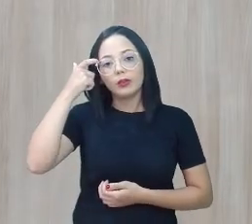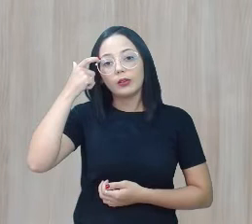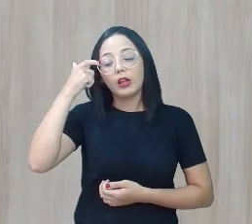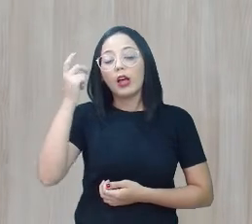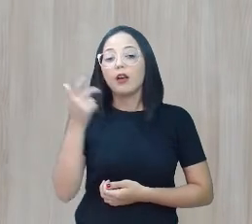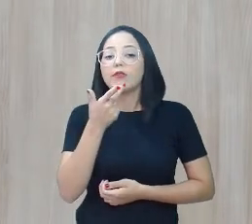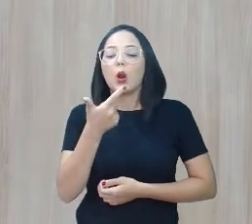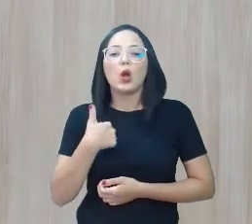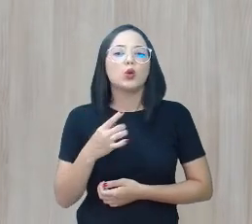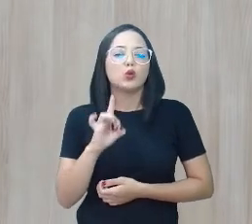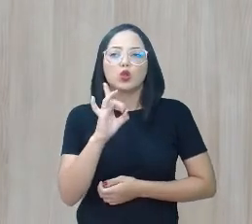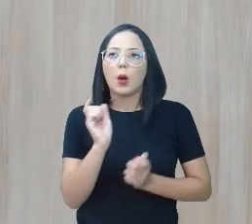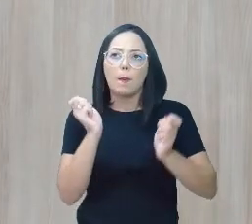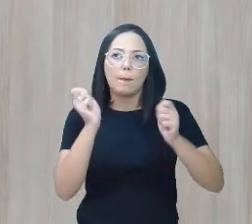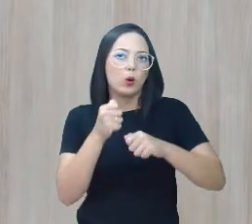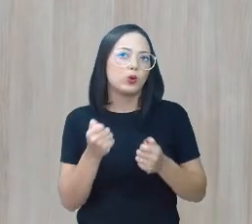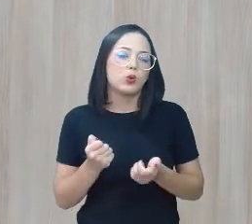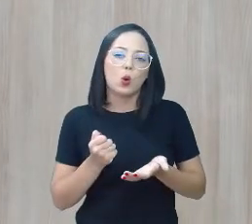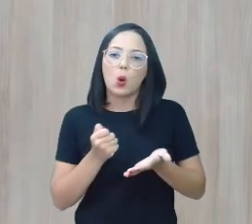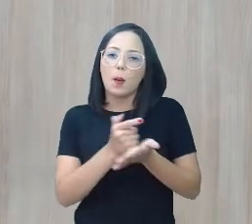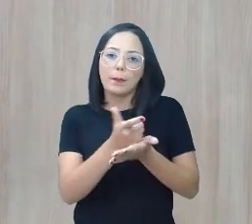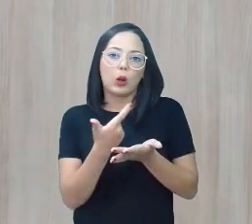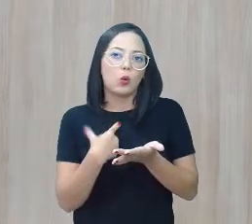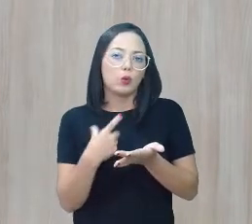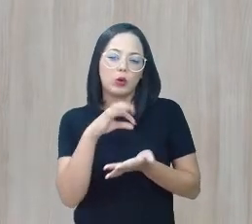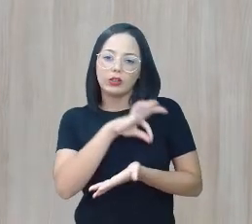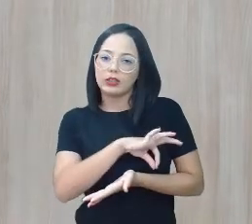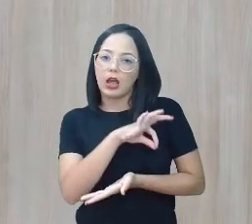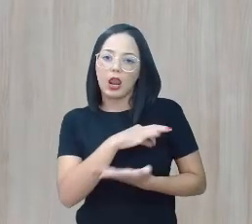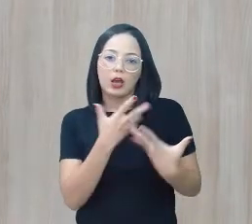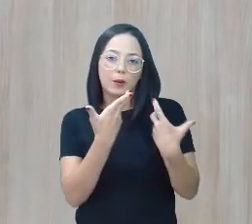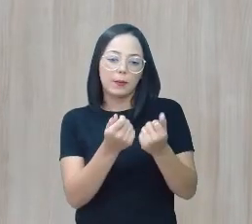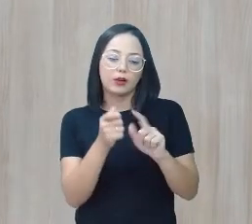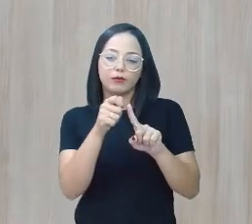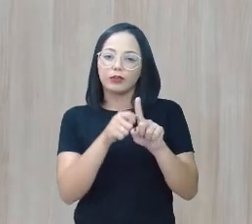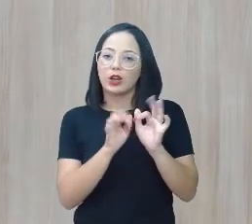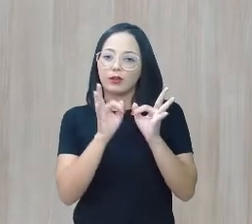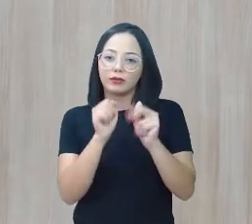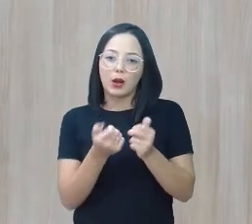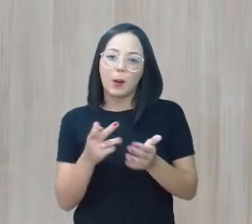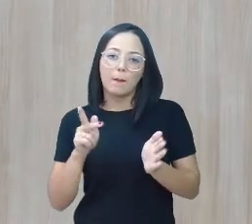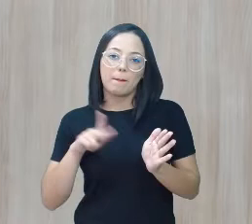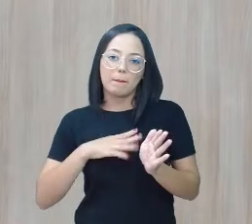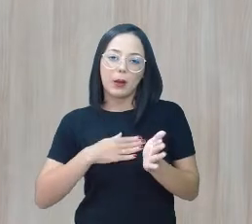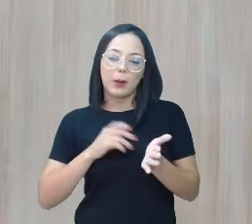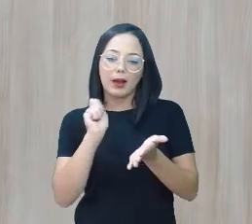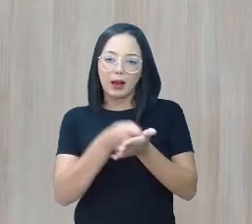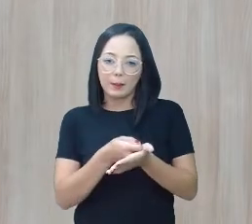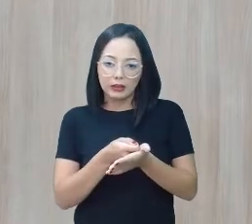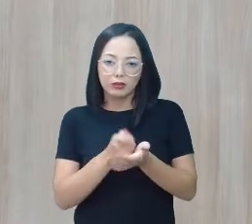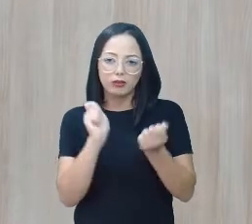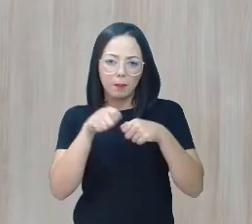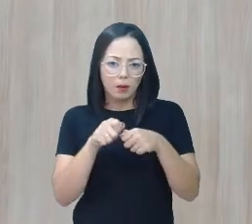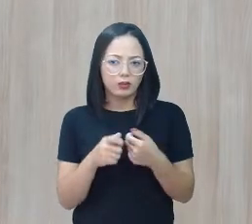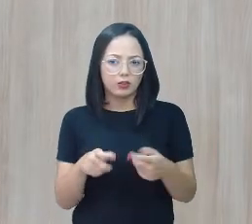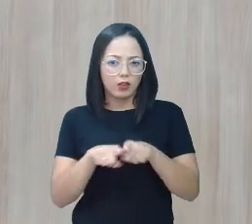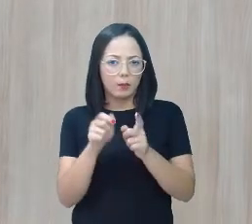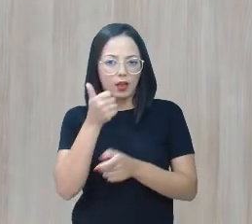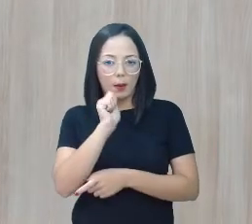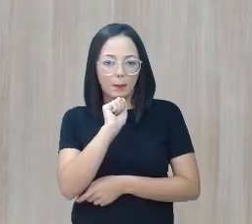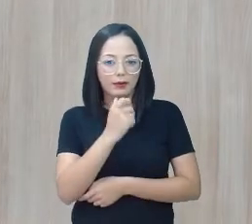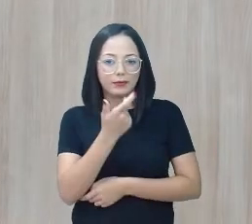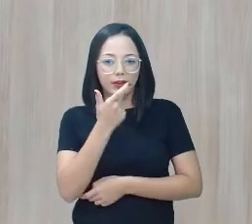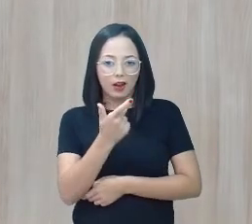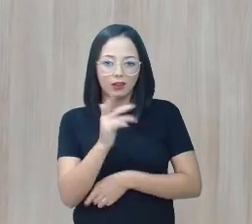poder comprar quando eu receber no final do mês o meu pagamento. Você pode escutar a sua mãe falando